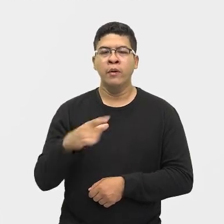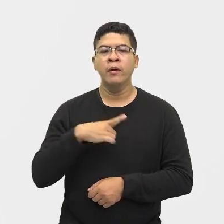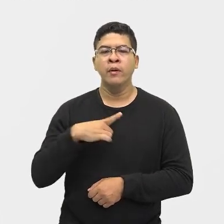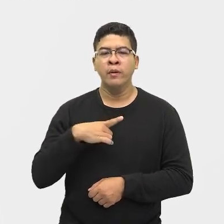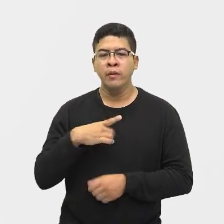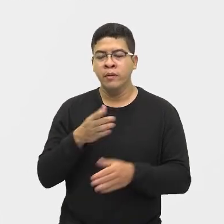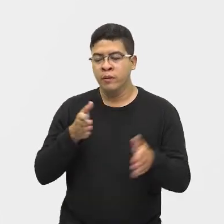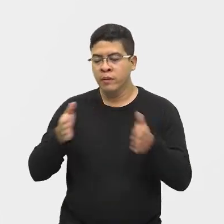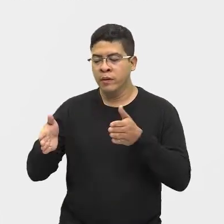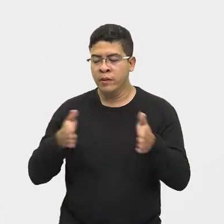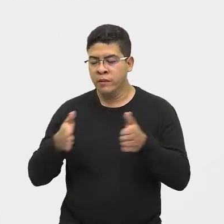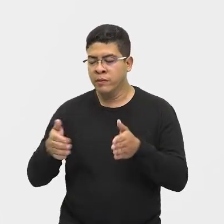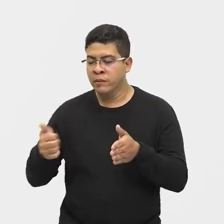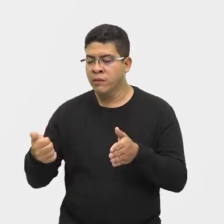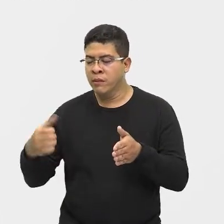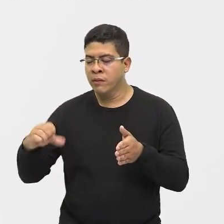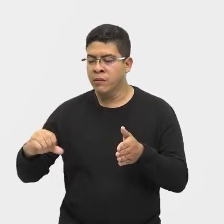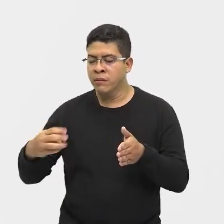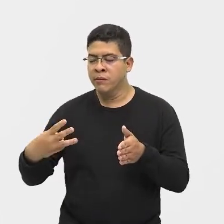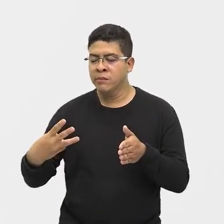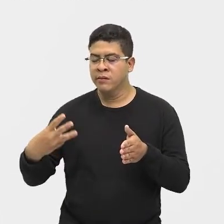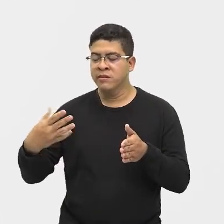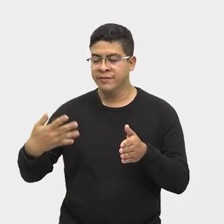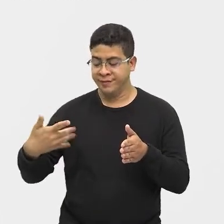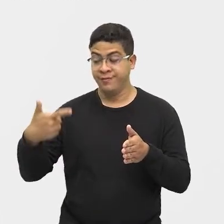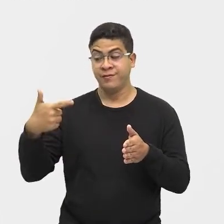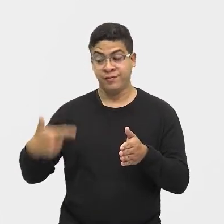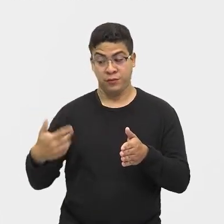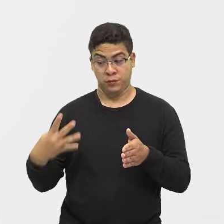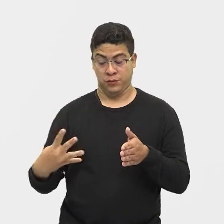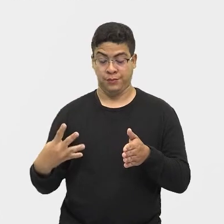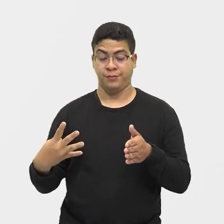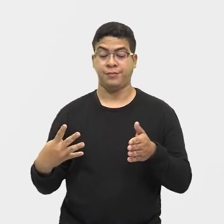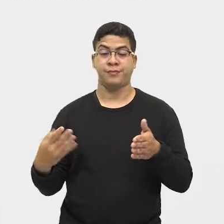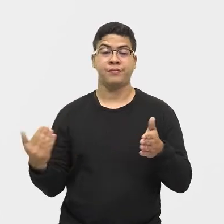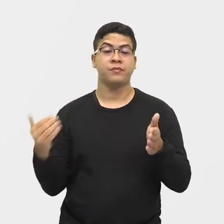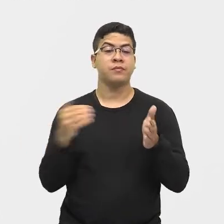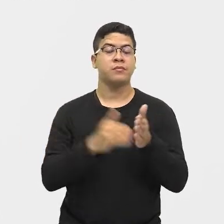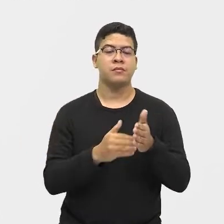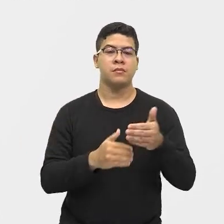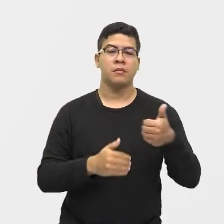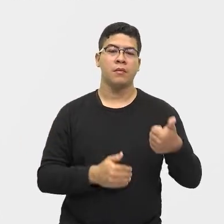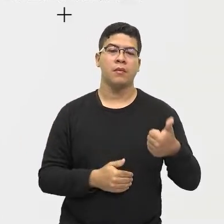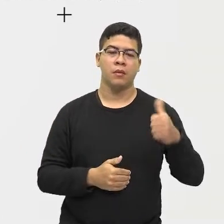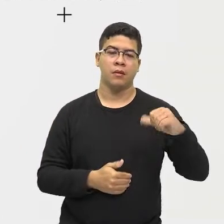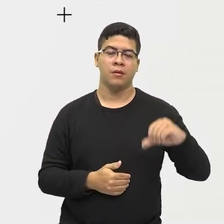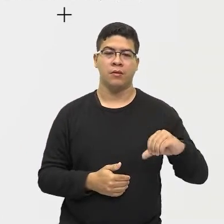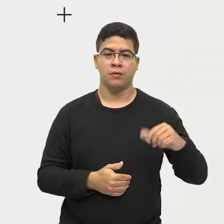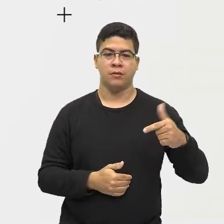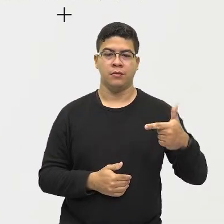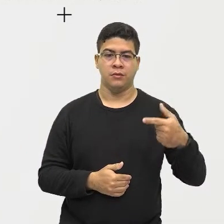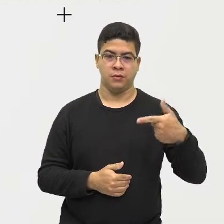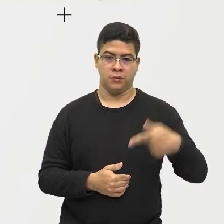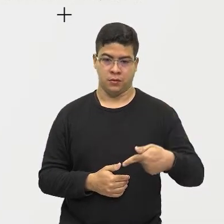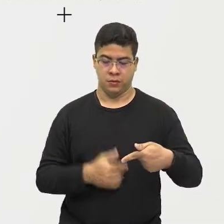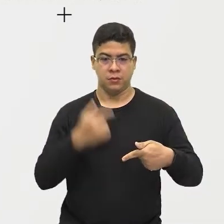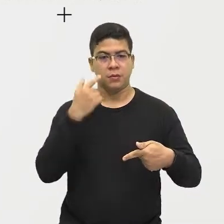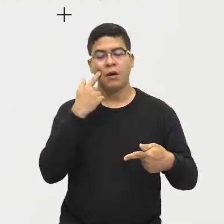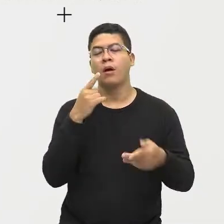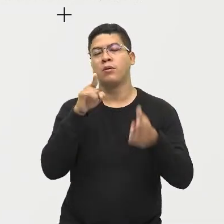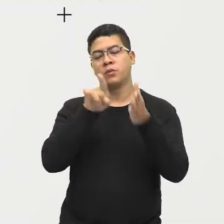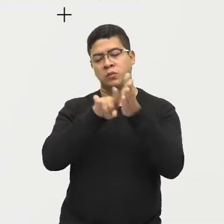entre 1924 e 1927, Mário de Andrade empreendeu uma pesquisa profunda sobre a